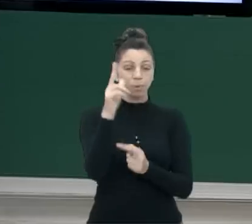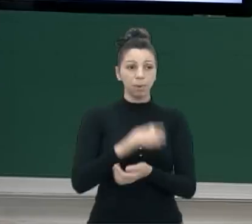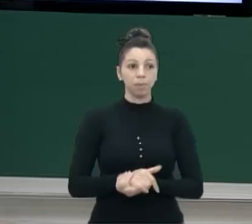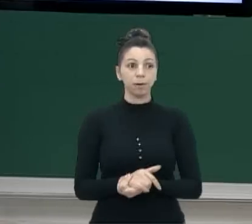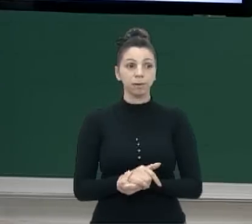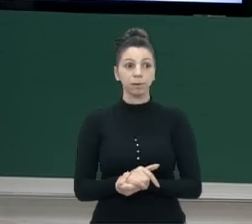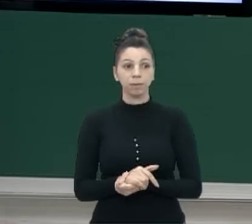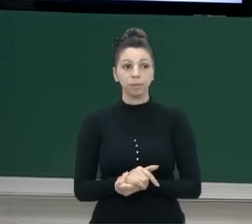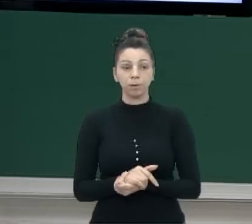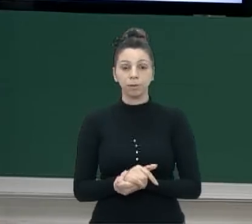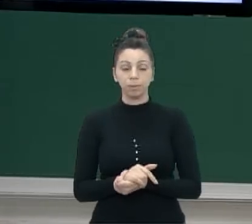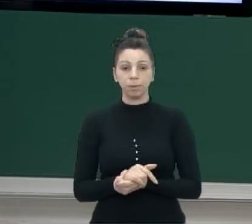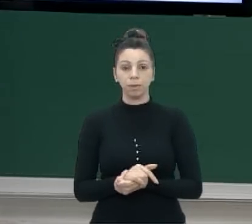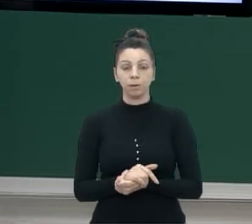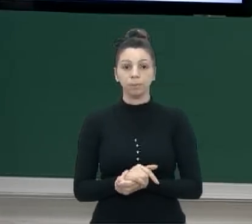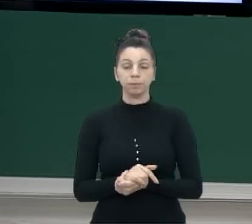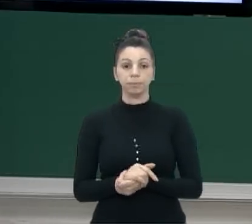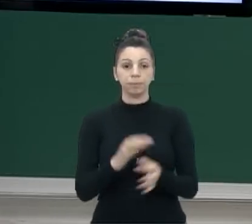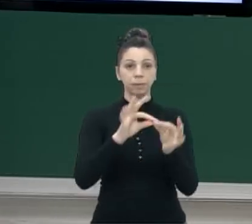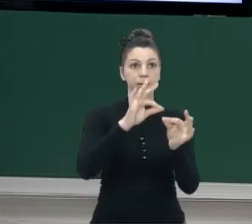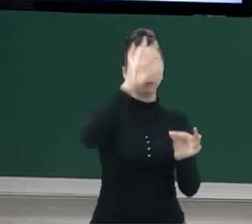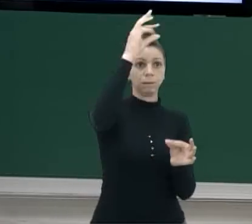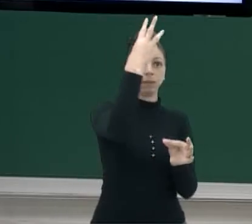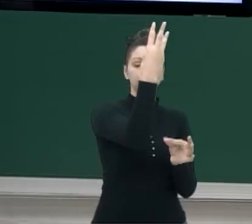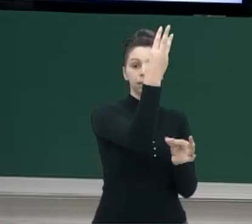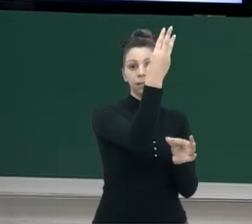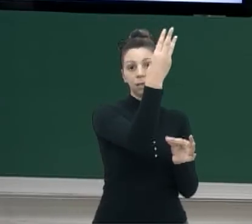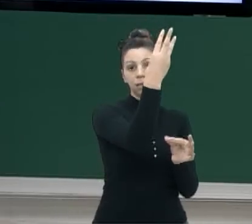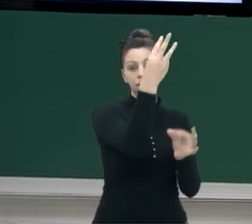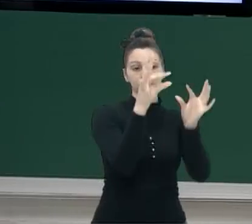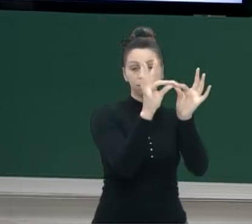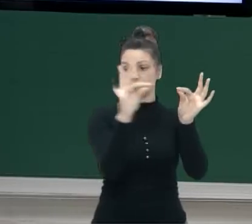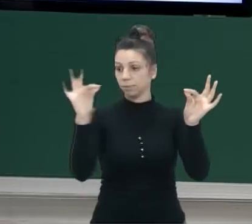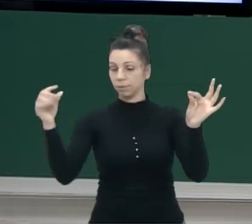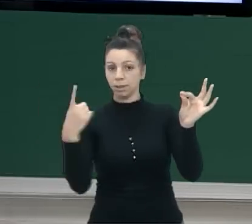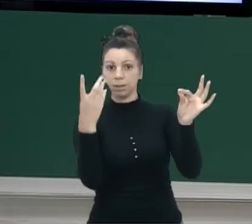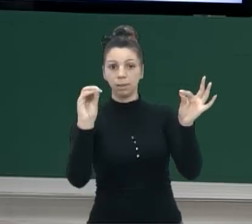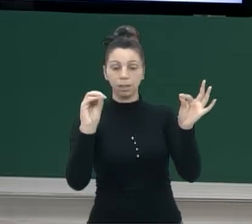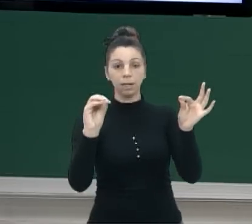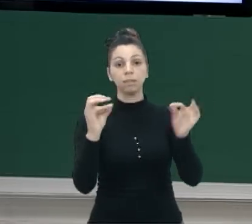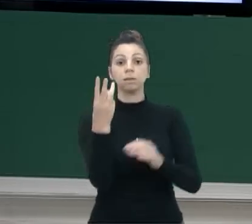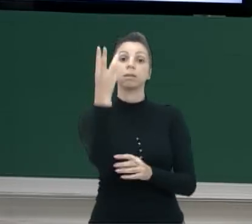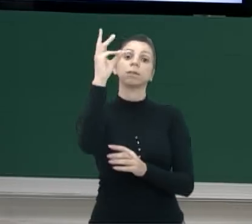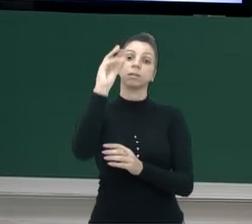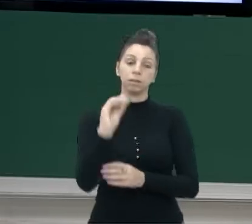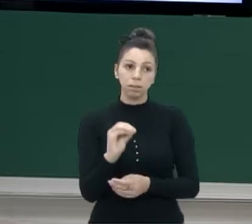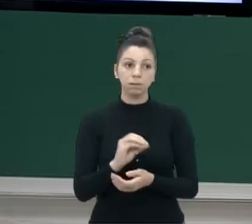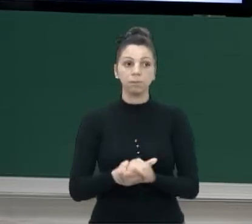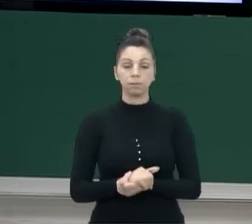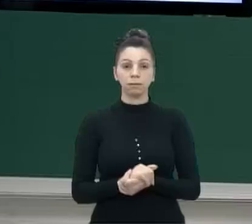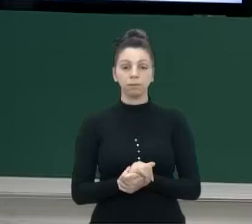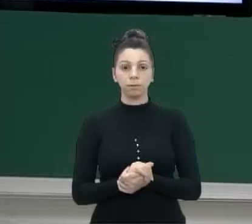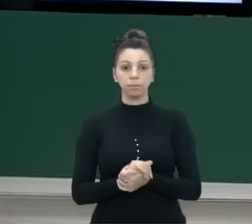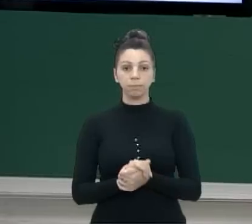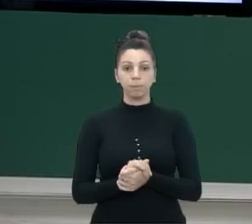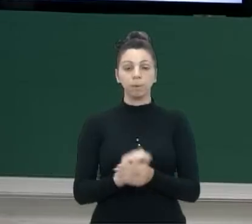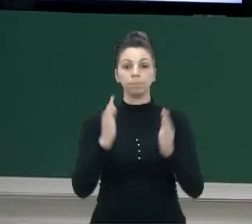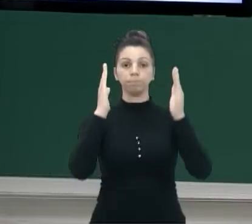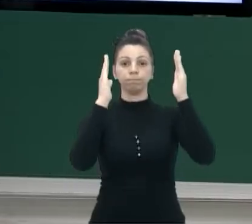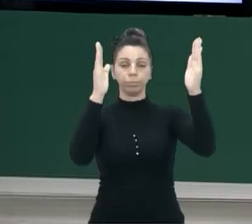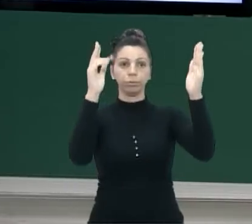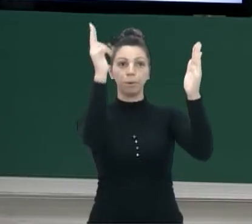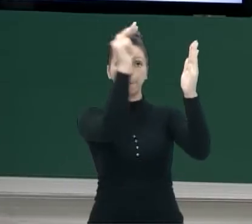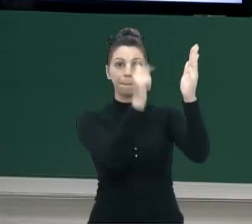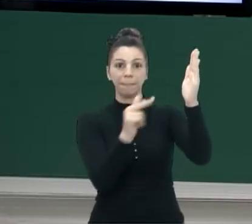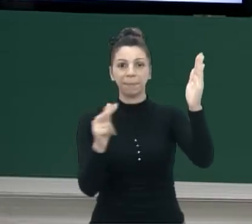lá, 3 vezes 10, 30 quadradinhos. E que fosse considerado 15. Então, se vocês